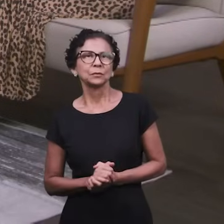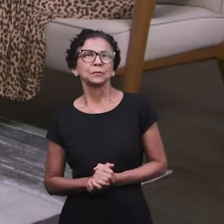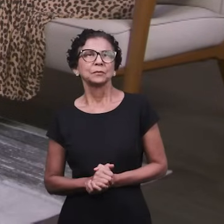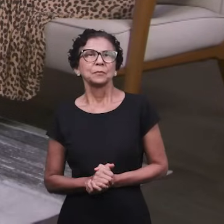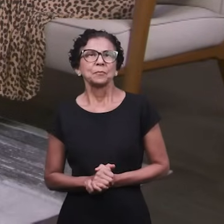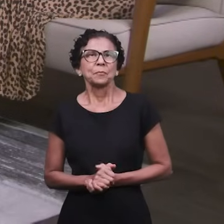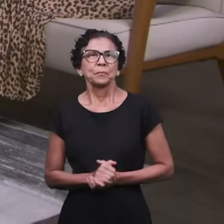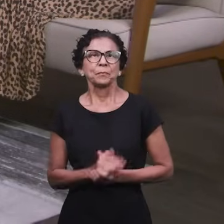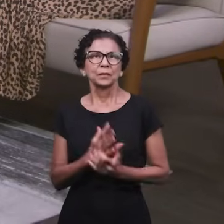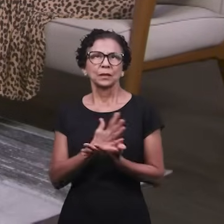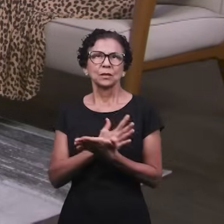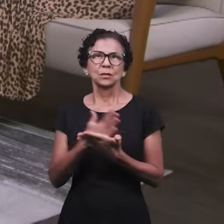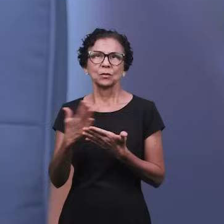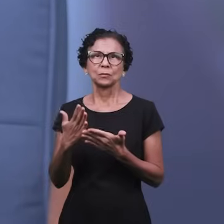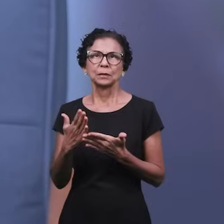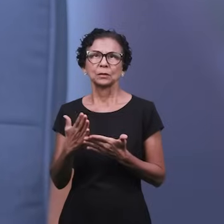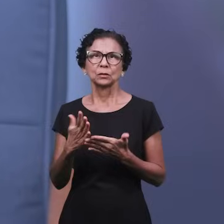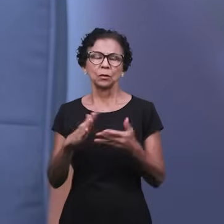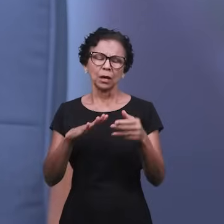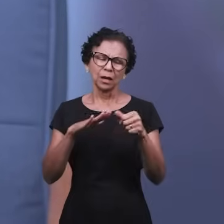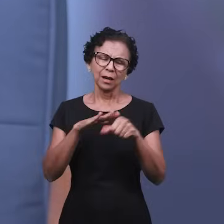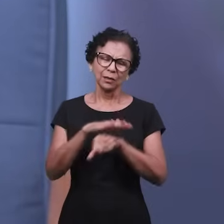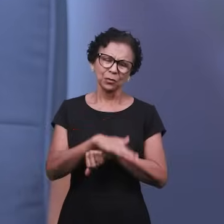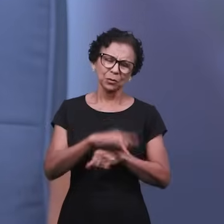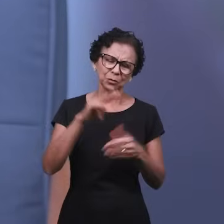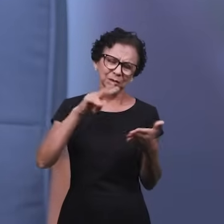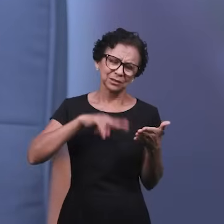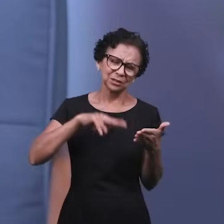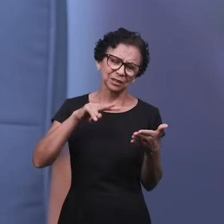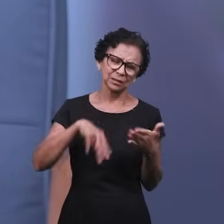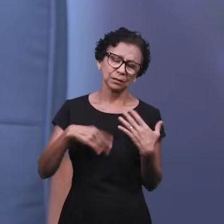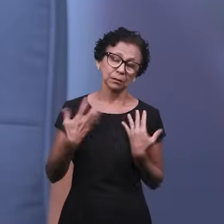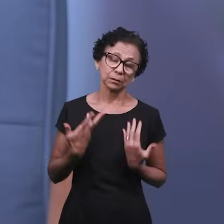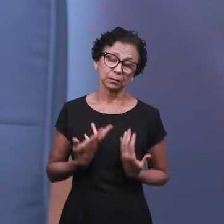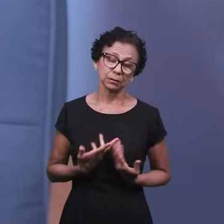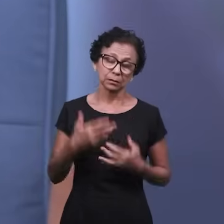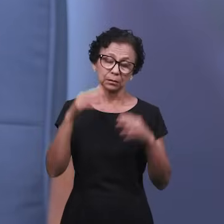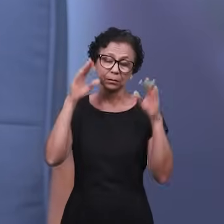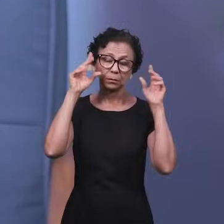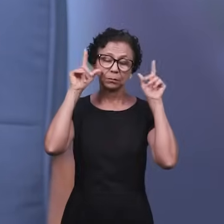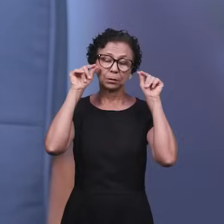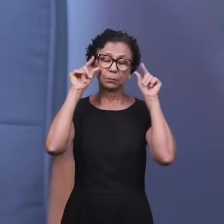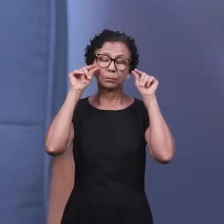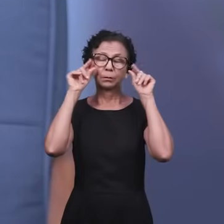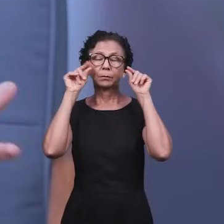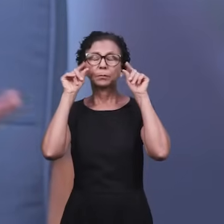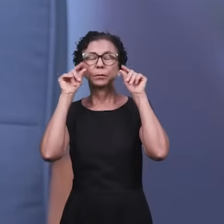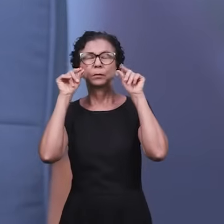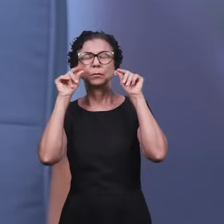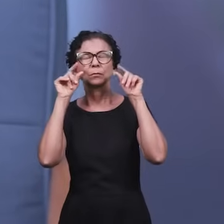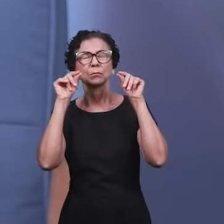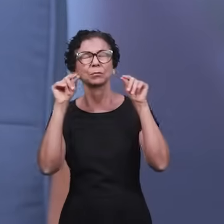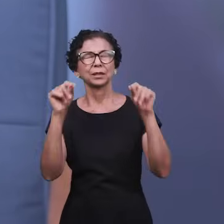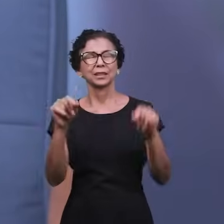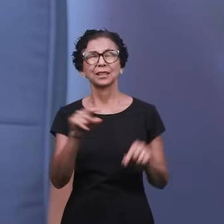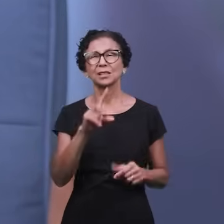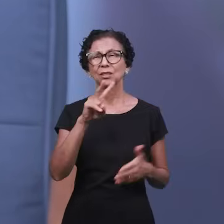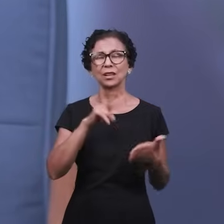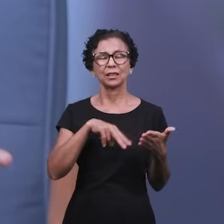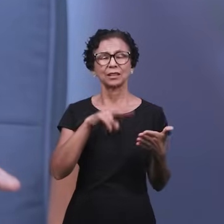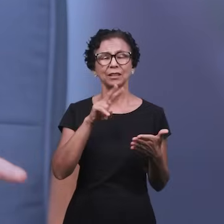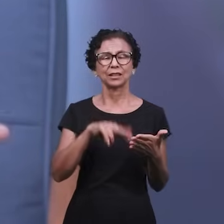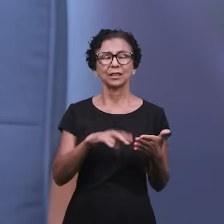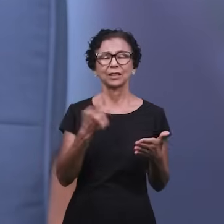já começou fazendo a leitura à noite, mas aí percebeu que o cansaço era uma leitura sem um estudo, sem